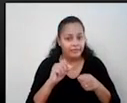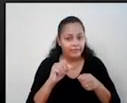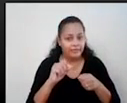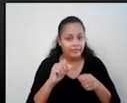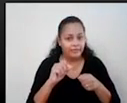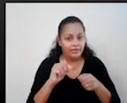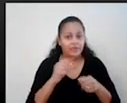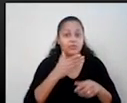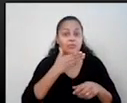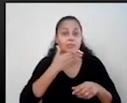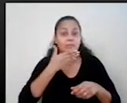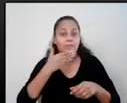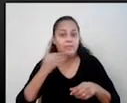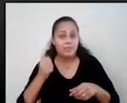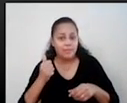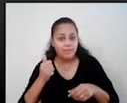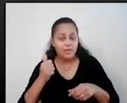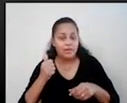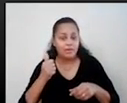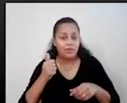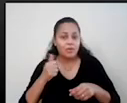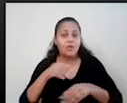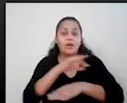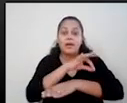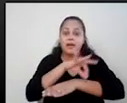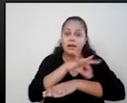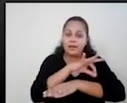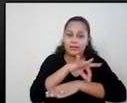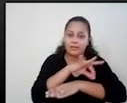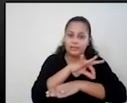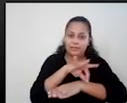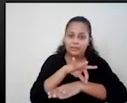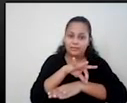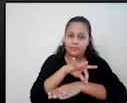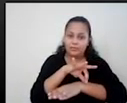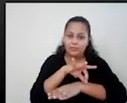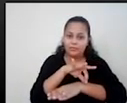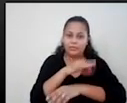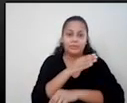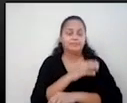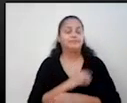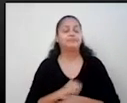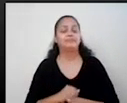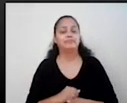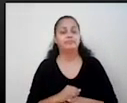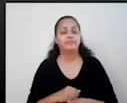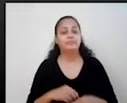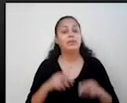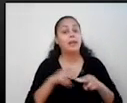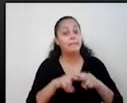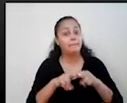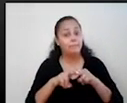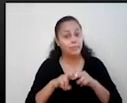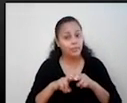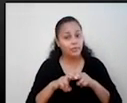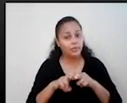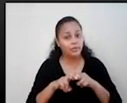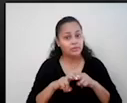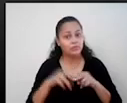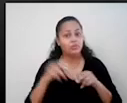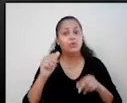aqui, né, estou dando uma predicação, estou contando como é. E por esse motivo, esse